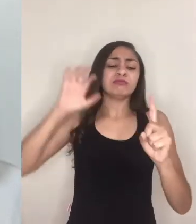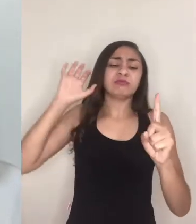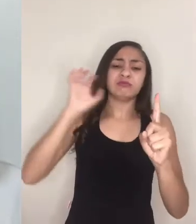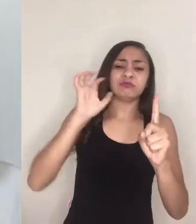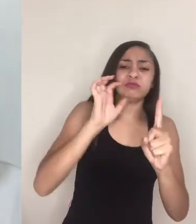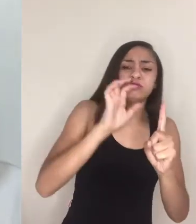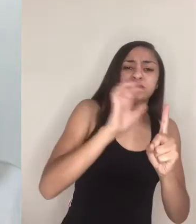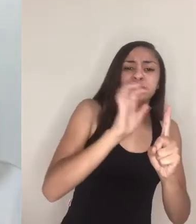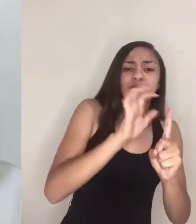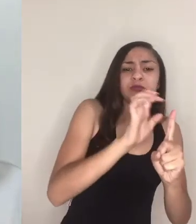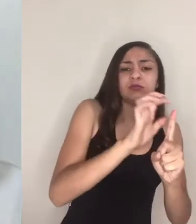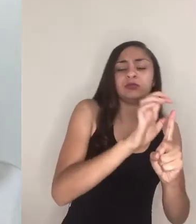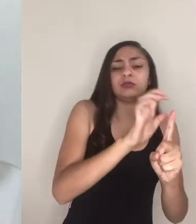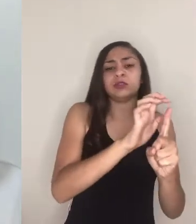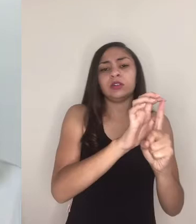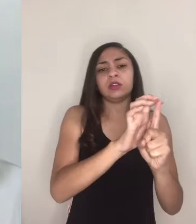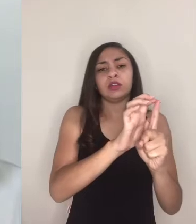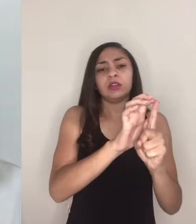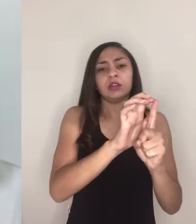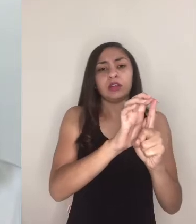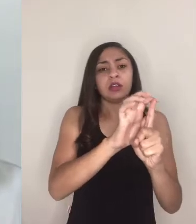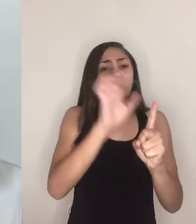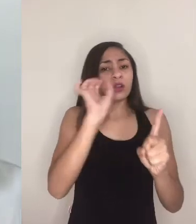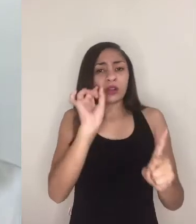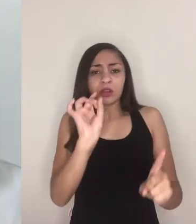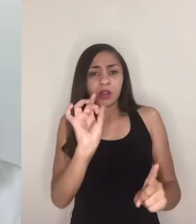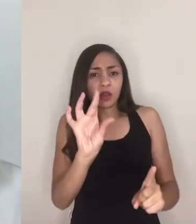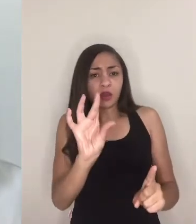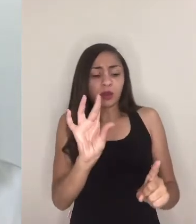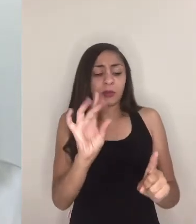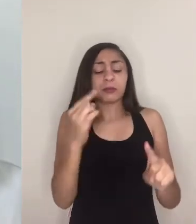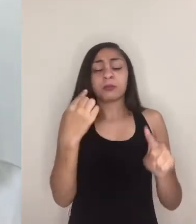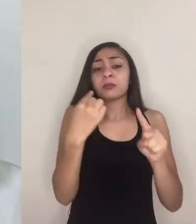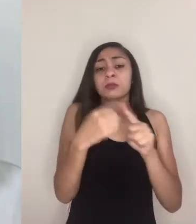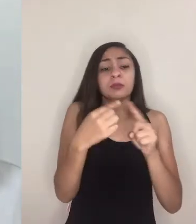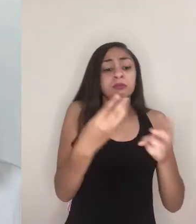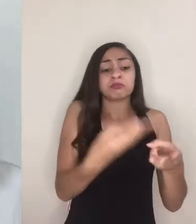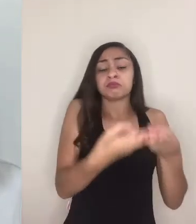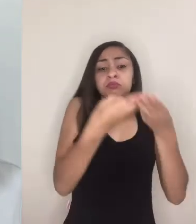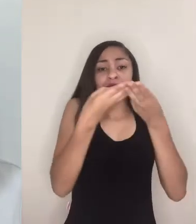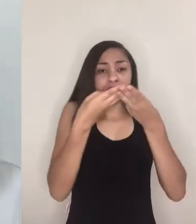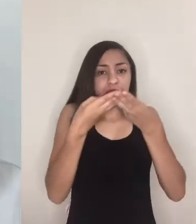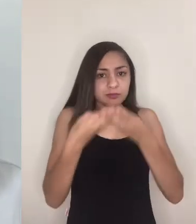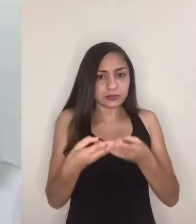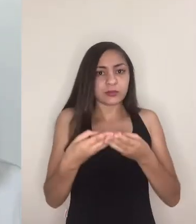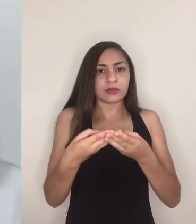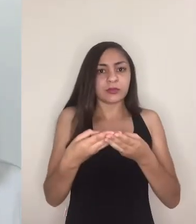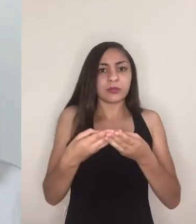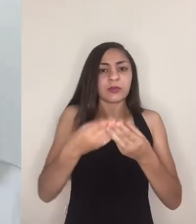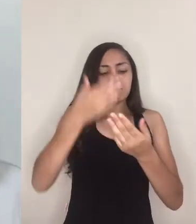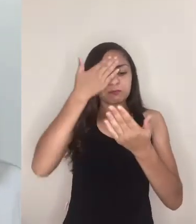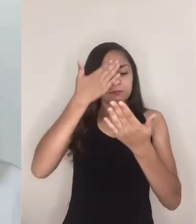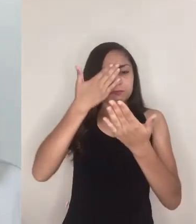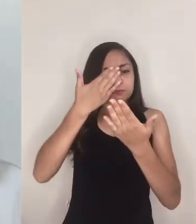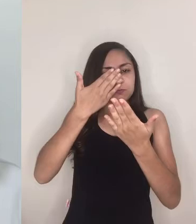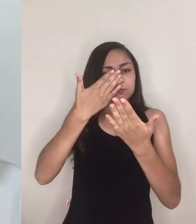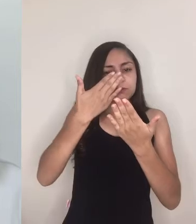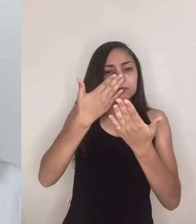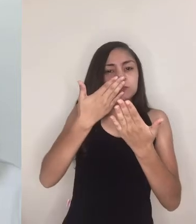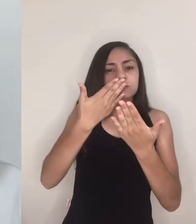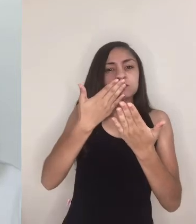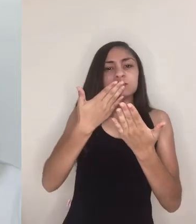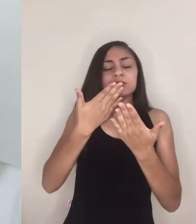perseguidos por simplesmente haverem conservado com toda firmeza a pureza do